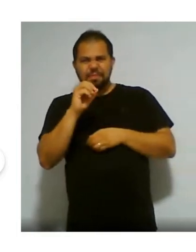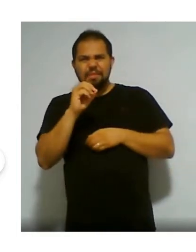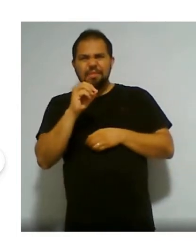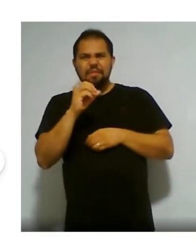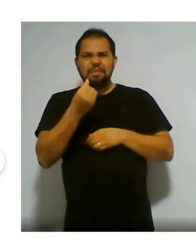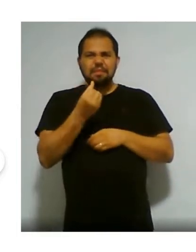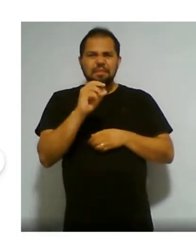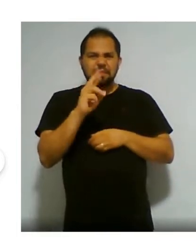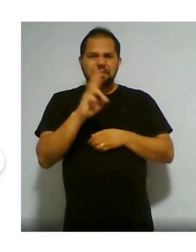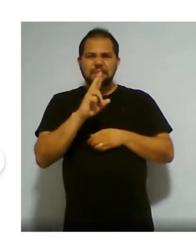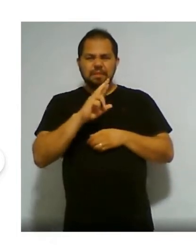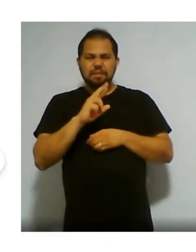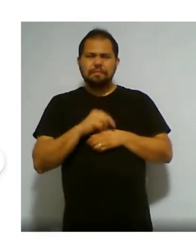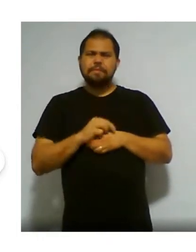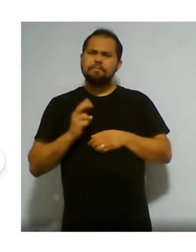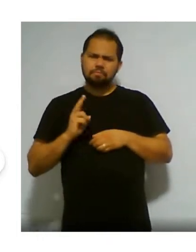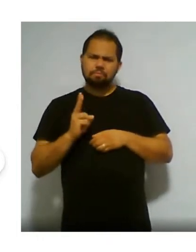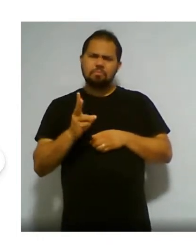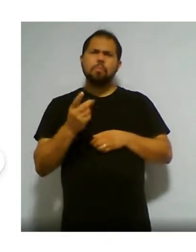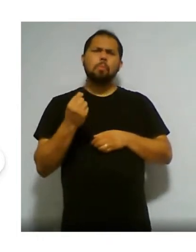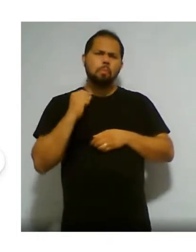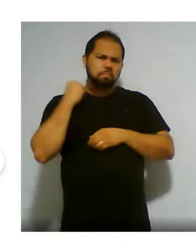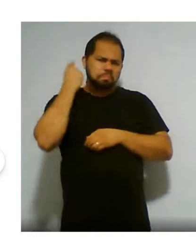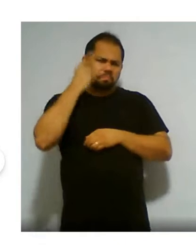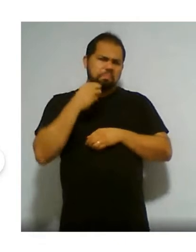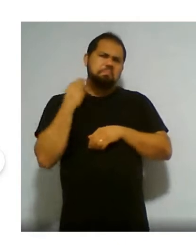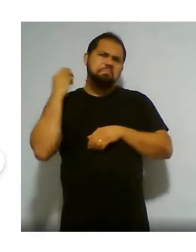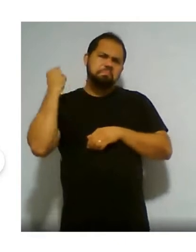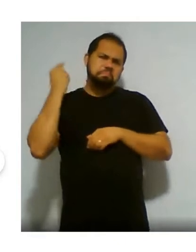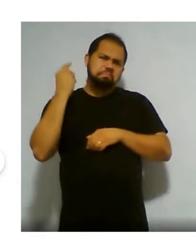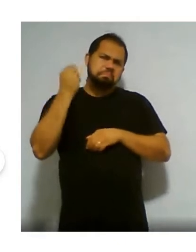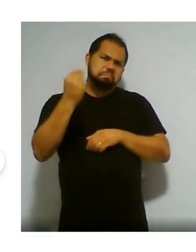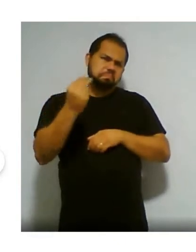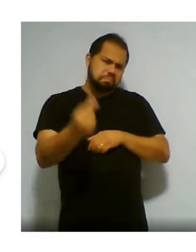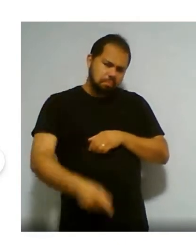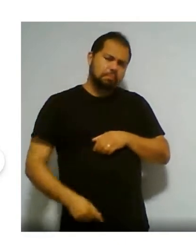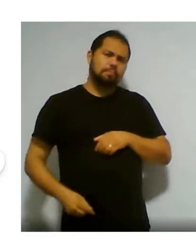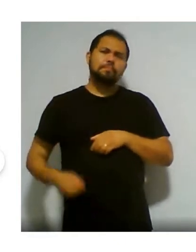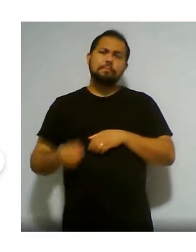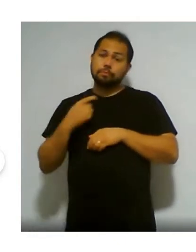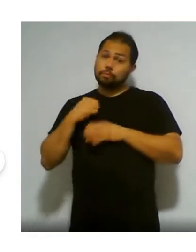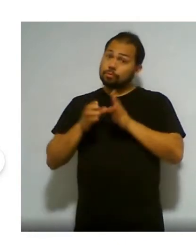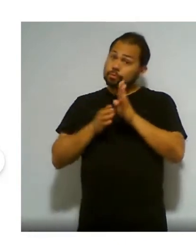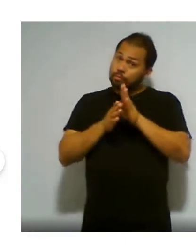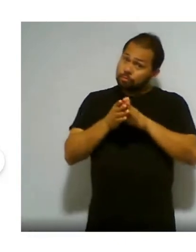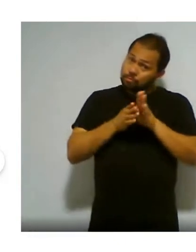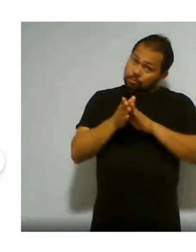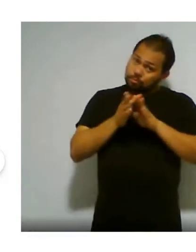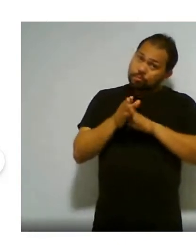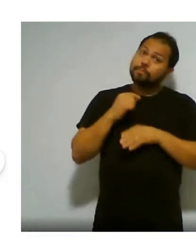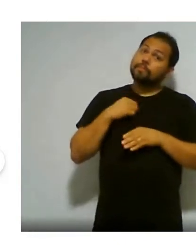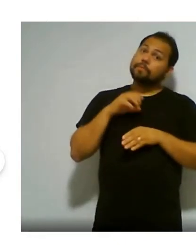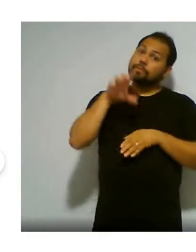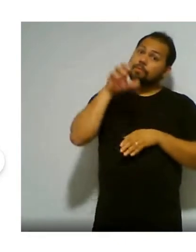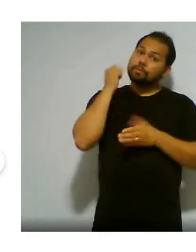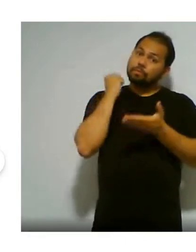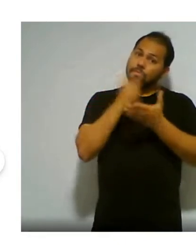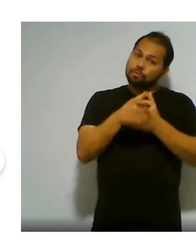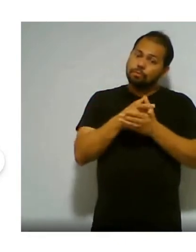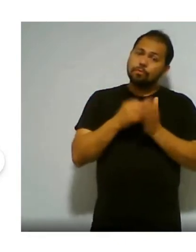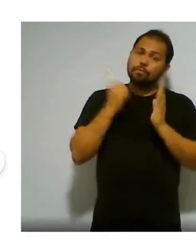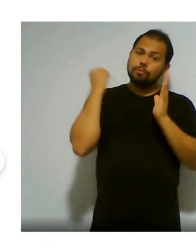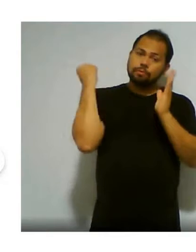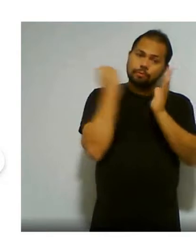bom tempo com você dando manutenção. Né? Eu recomendo que você use esses de marca mais confiável.